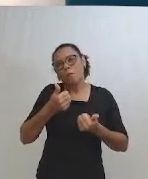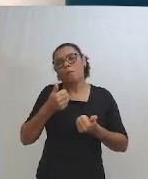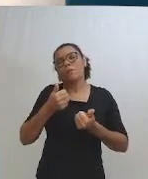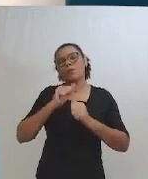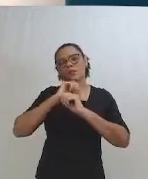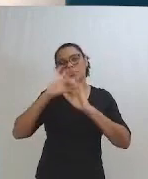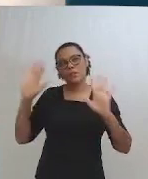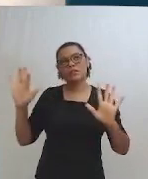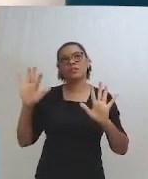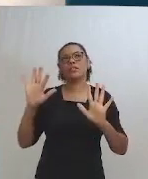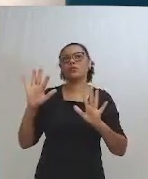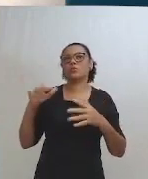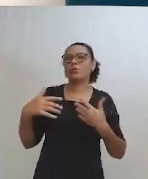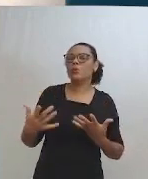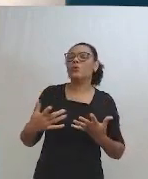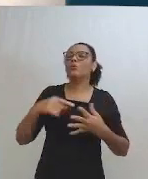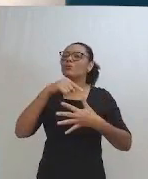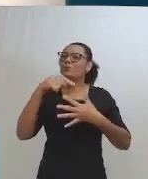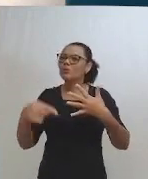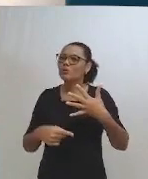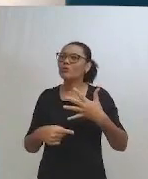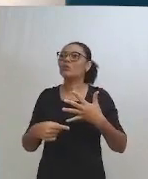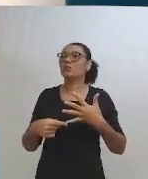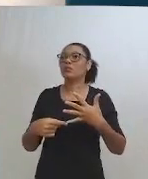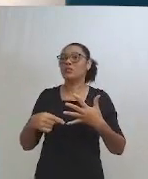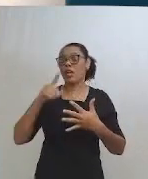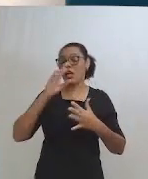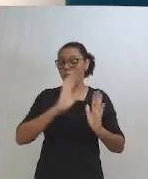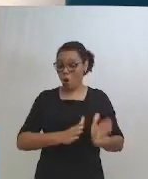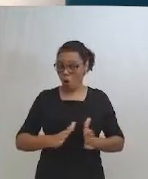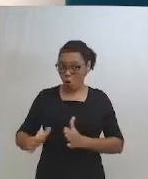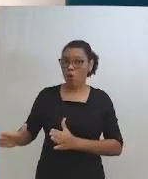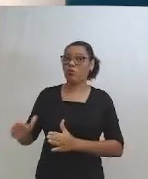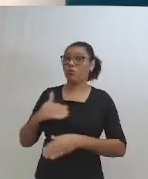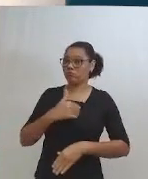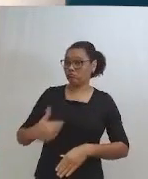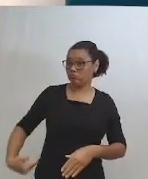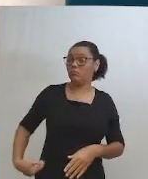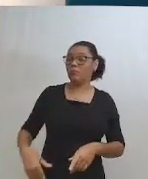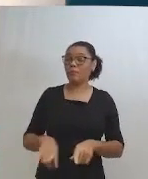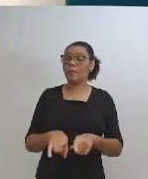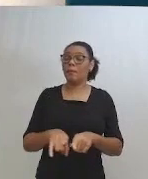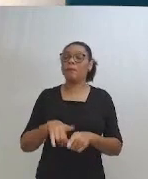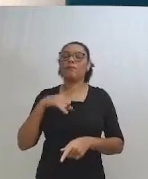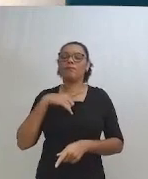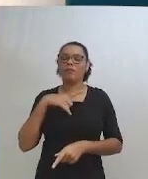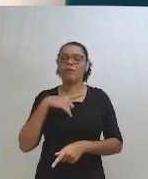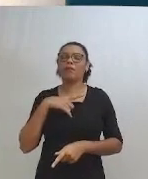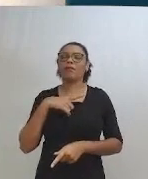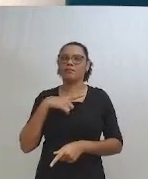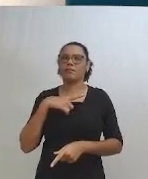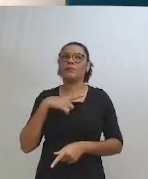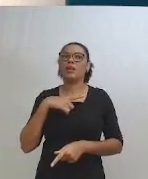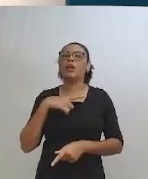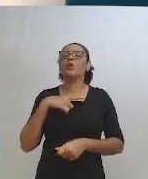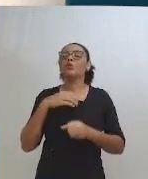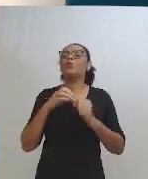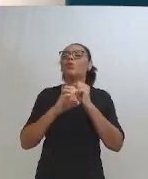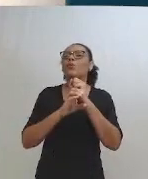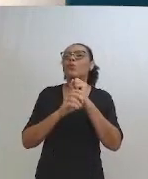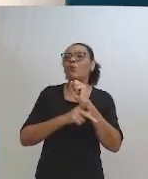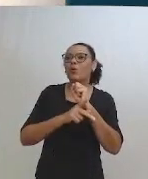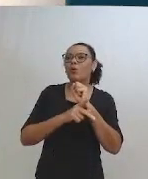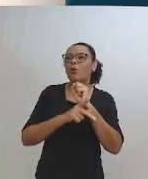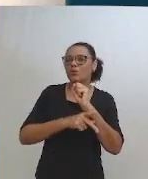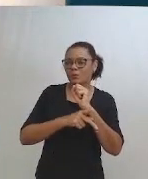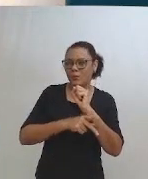condições da ordem pública está previsto também no código, e aí me parece que